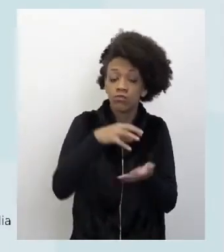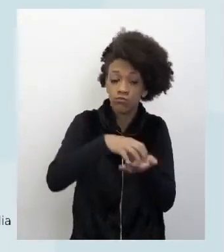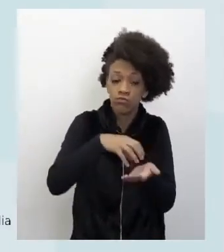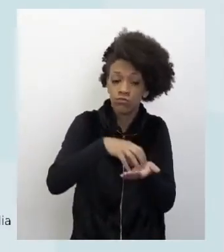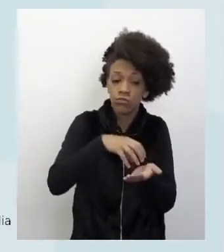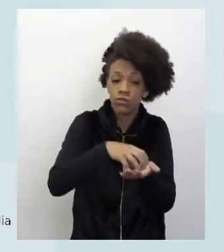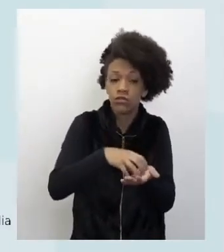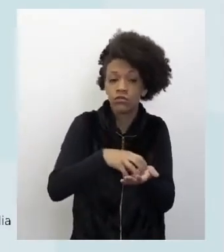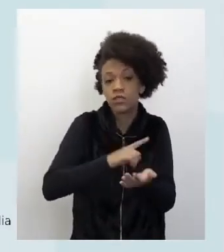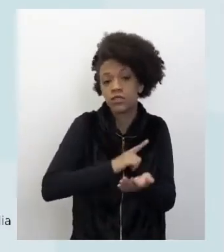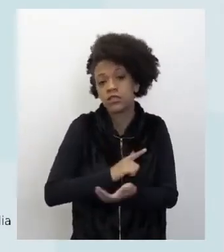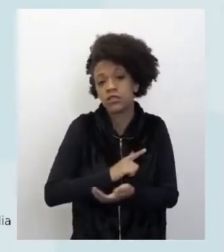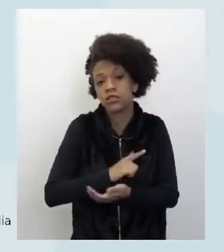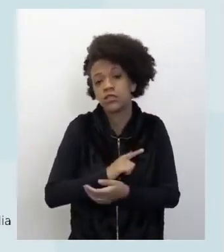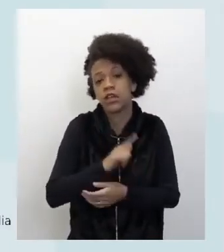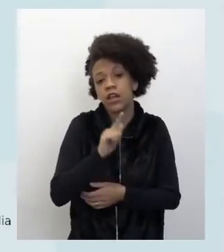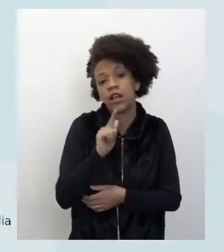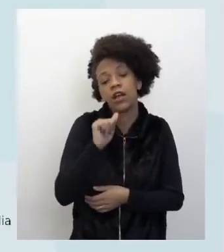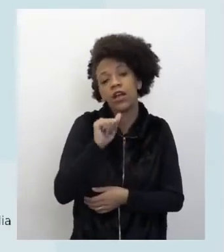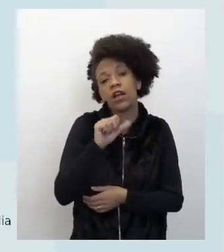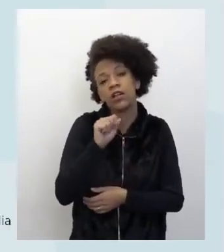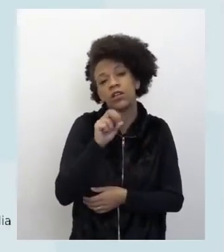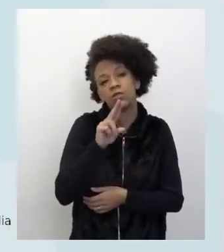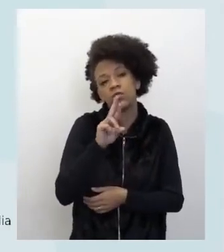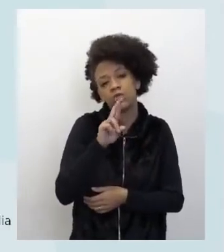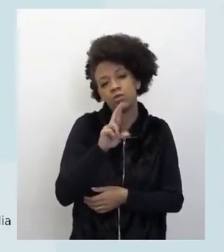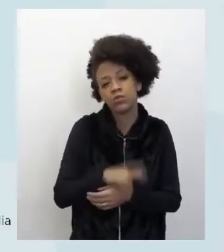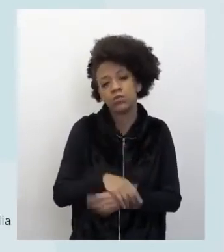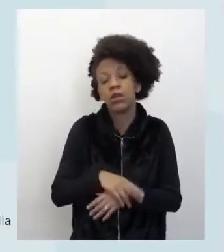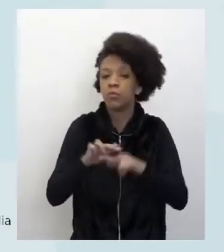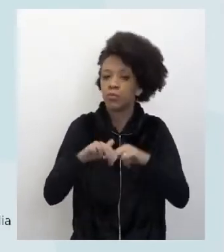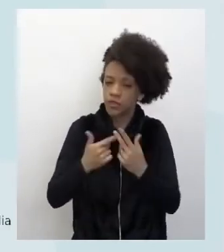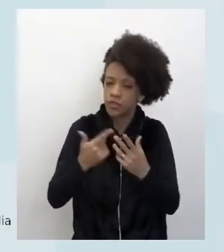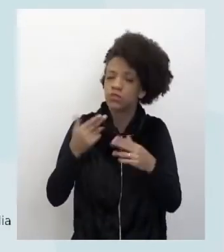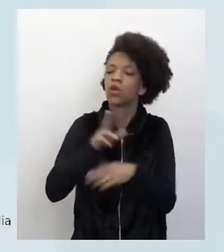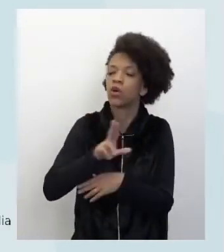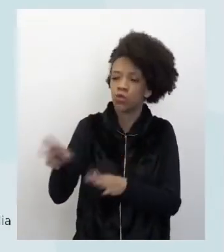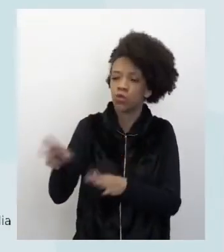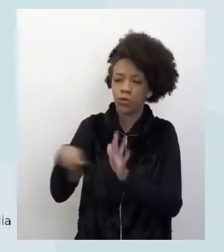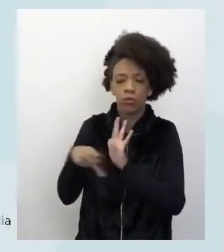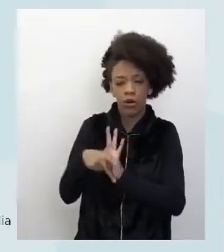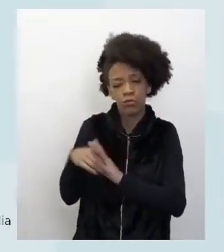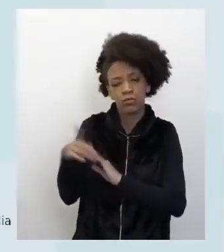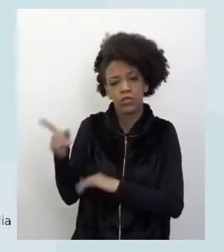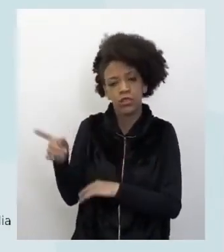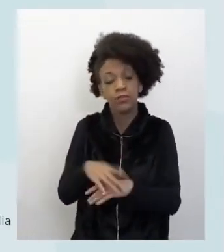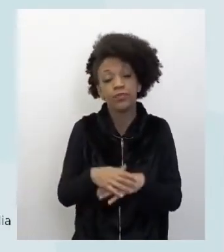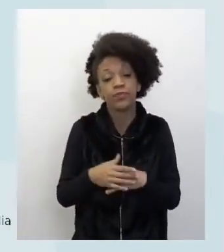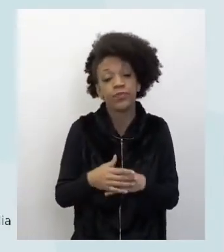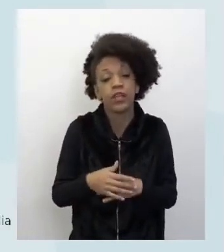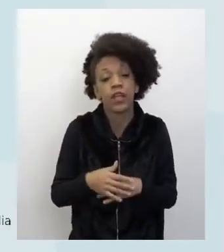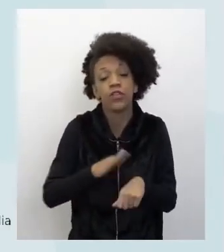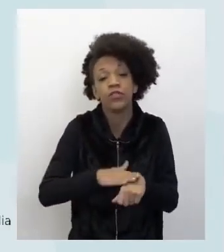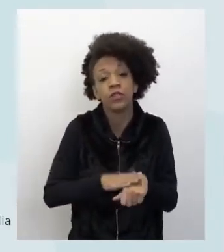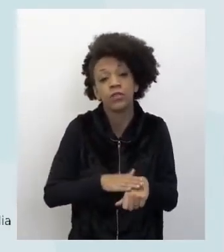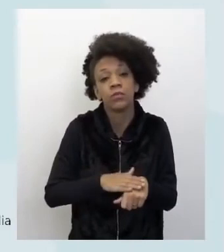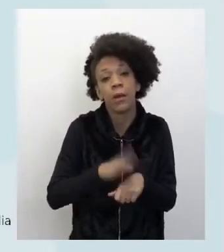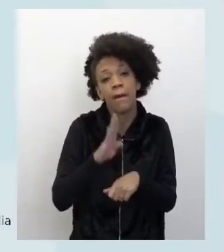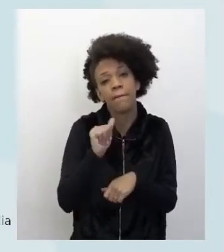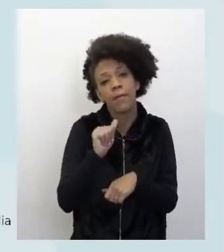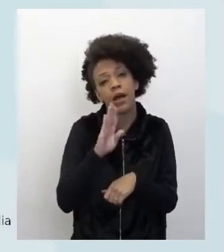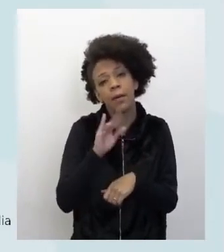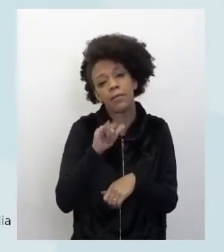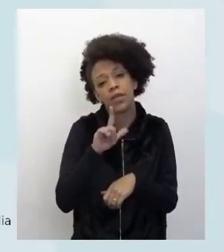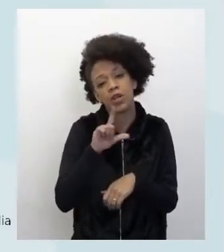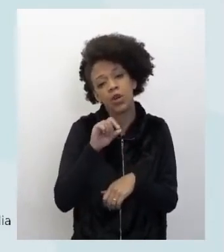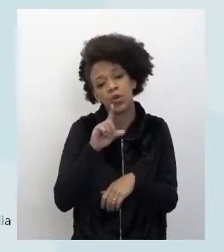esse nome de Gassur, por isso que é chamado de mapa de Gassur, e aí feito pelos babilônicos, Então, a gente consegue ver que